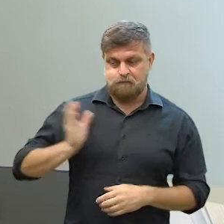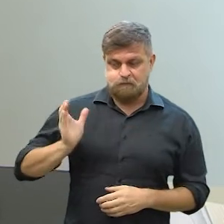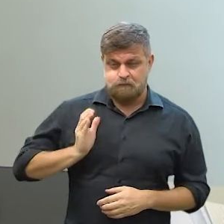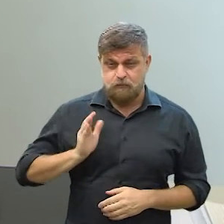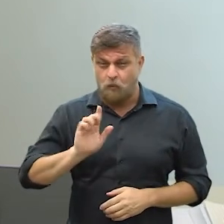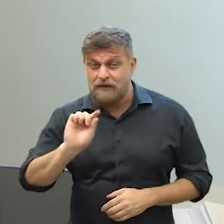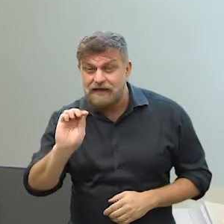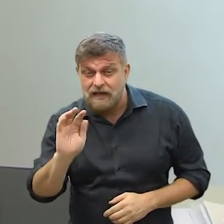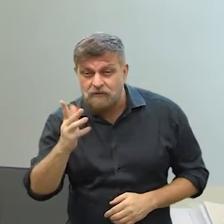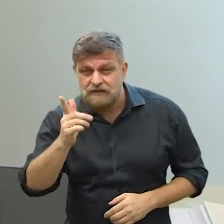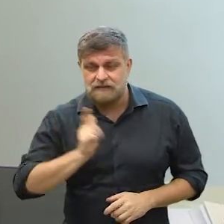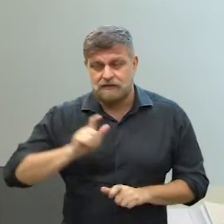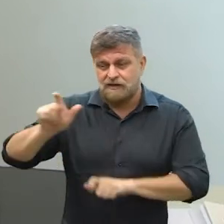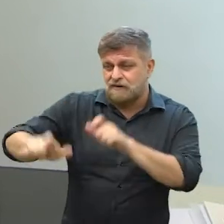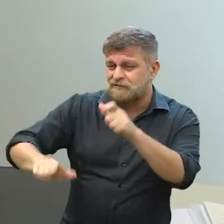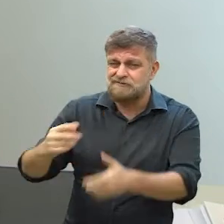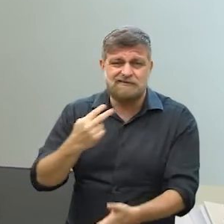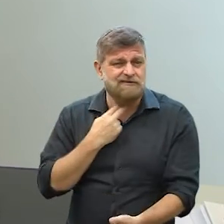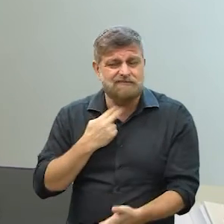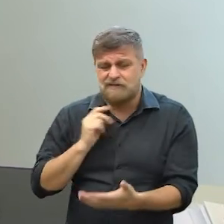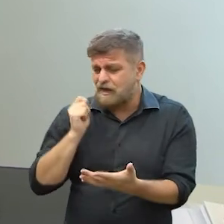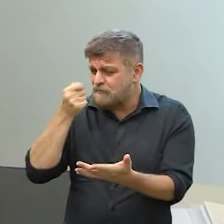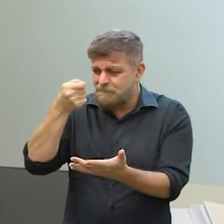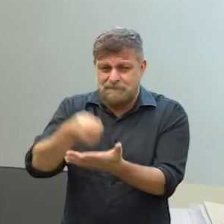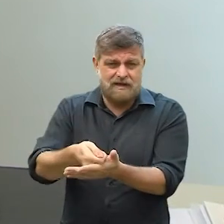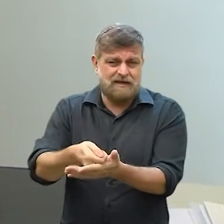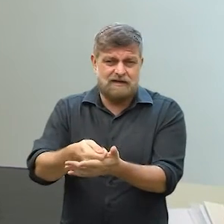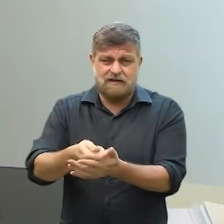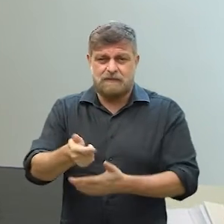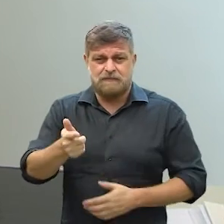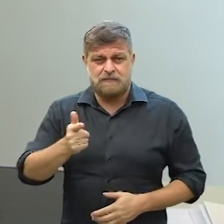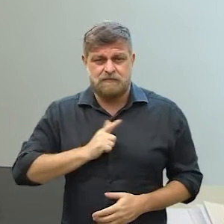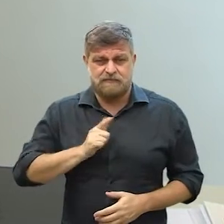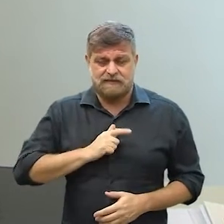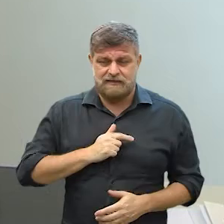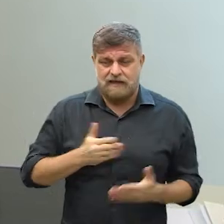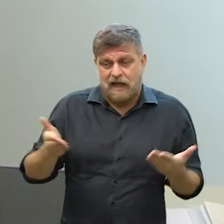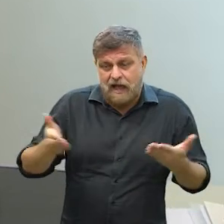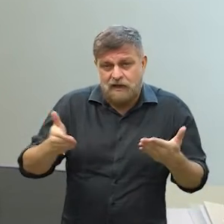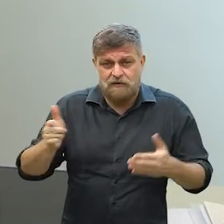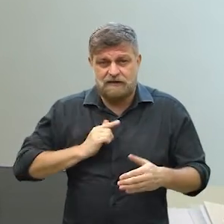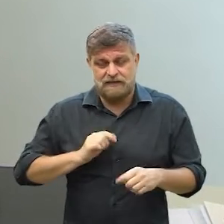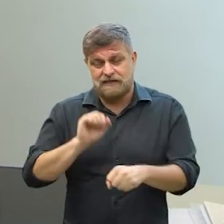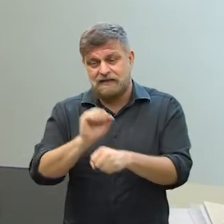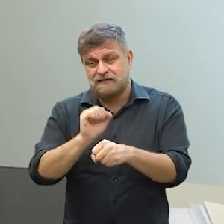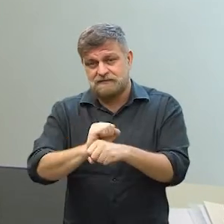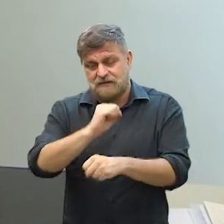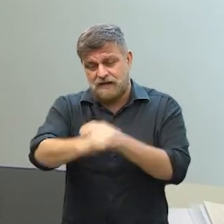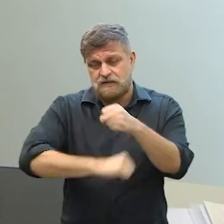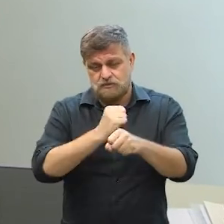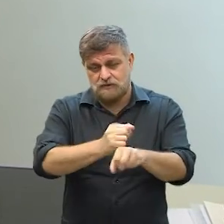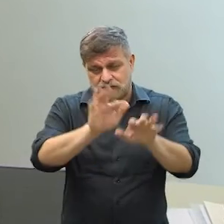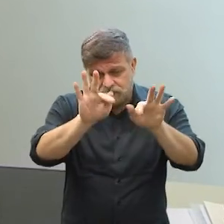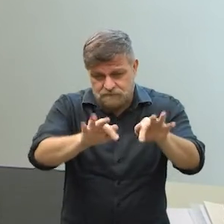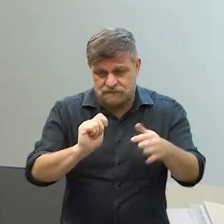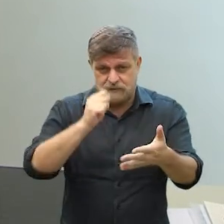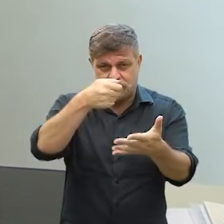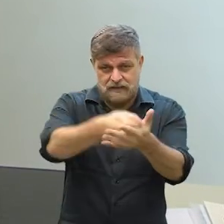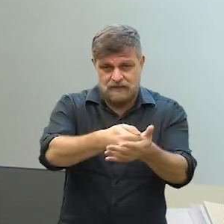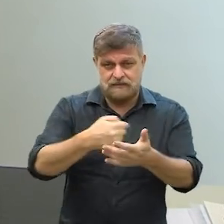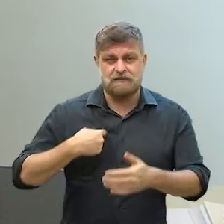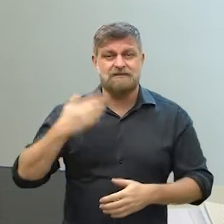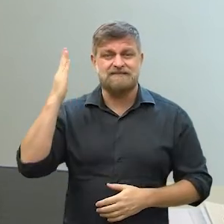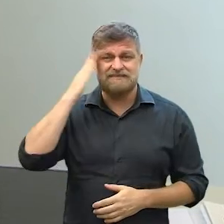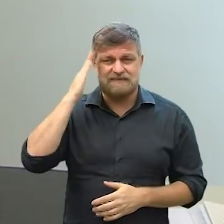x Mas normalmente Tem pessoas que não têm condição que não pode pagar agora que diz para pagar no final do